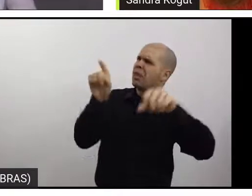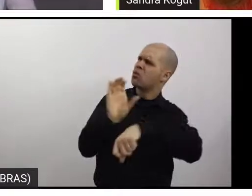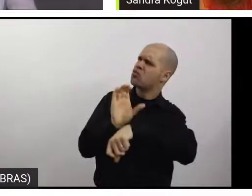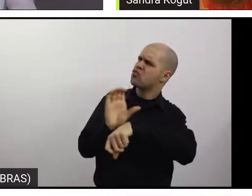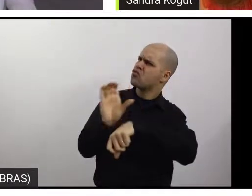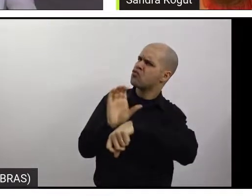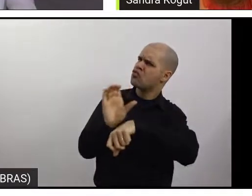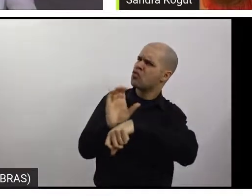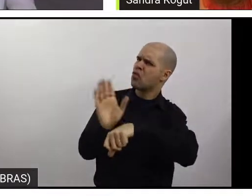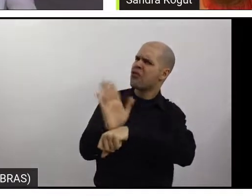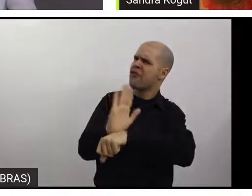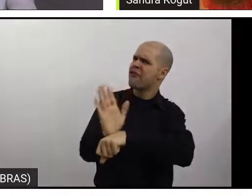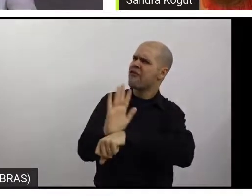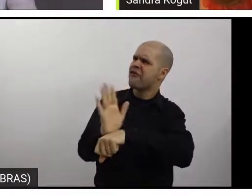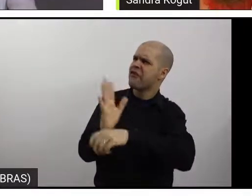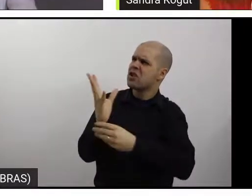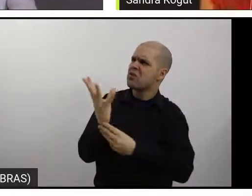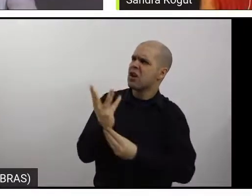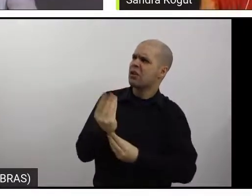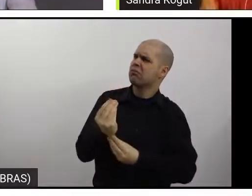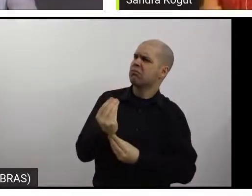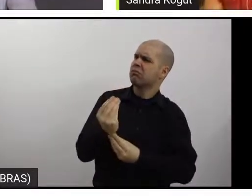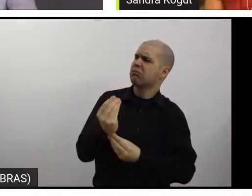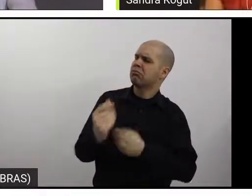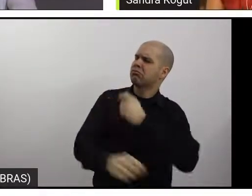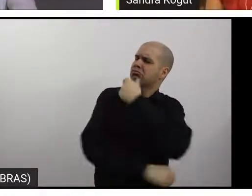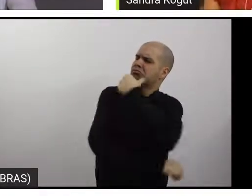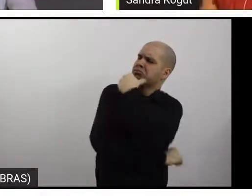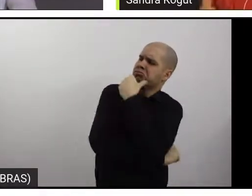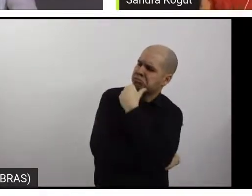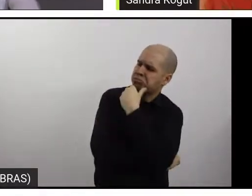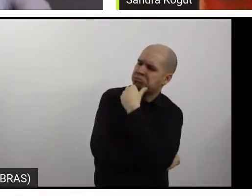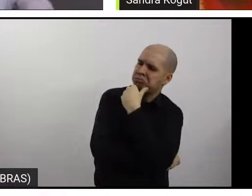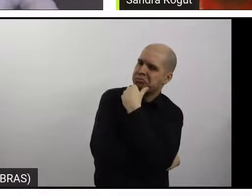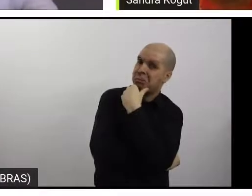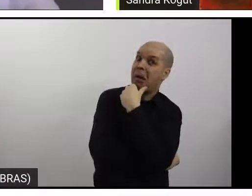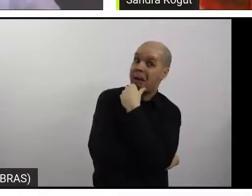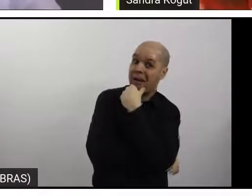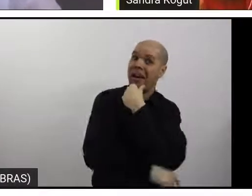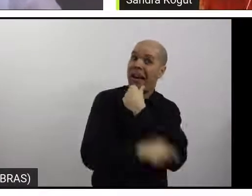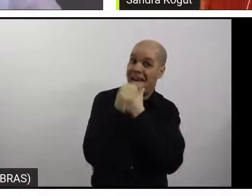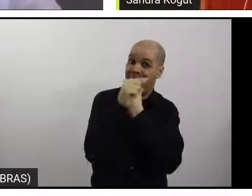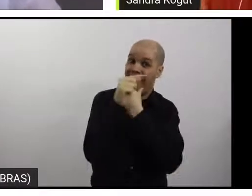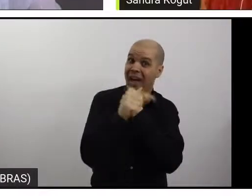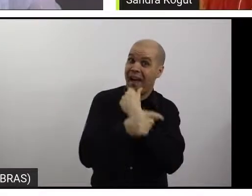em alguma produtora, assim, e era isso?